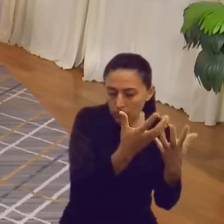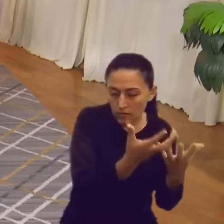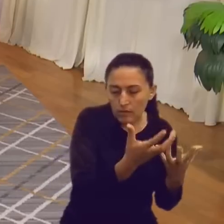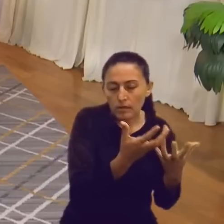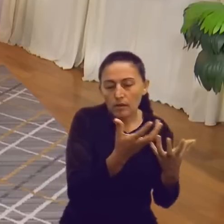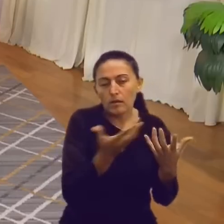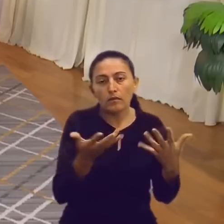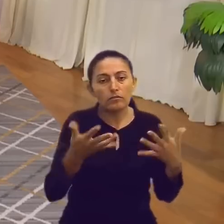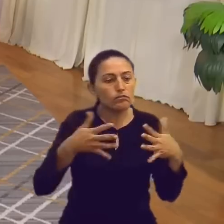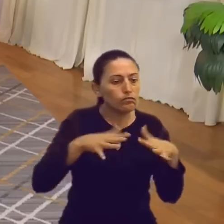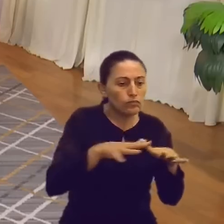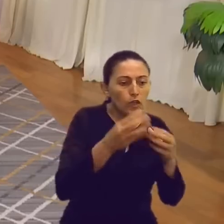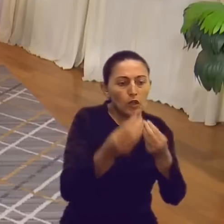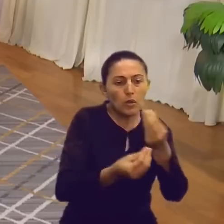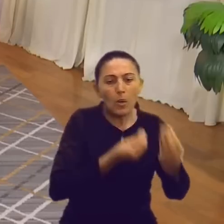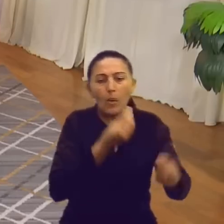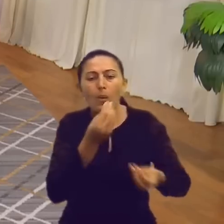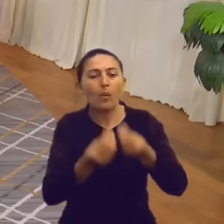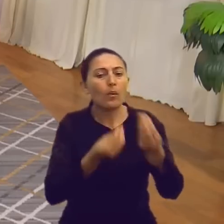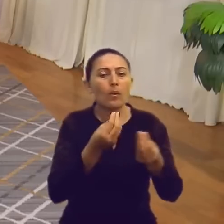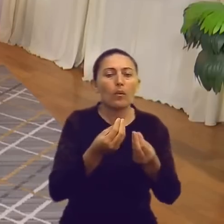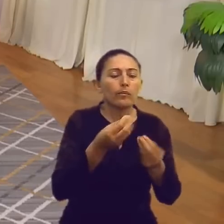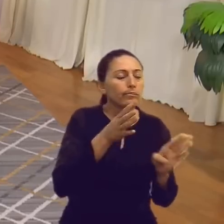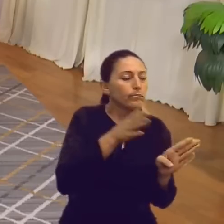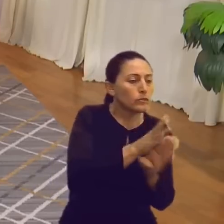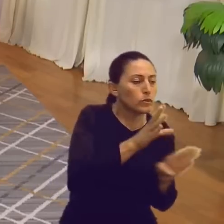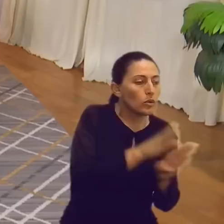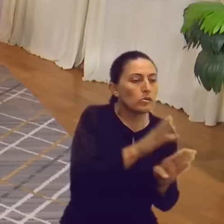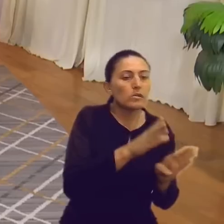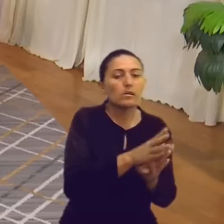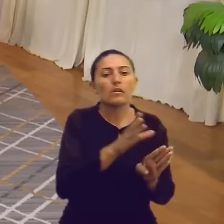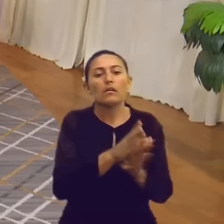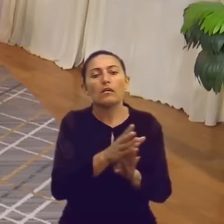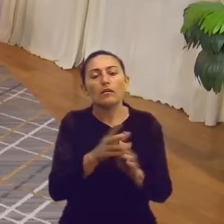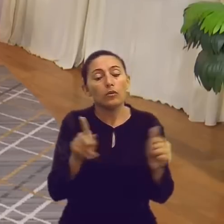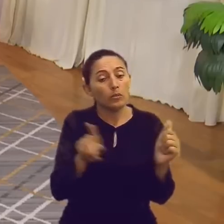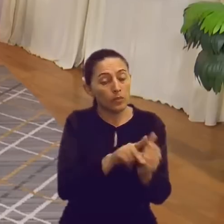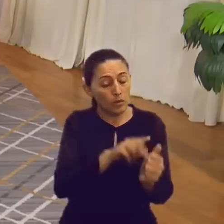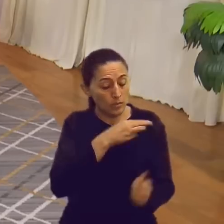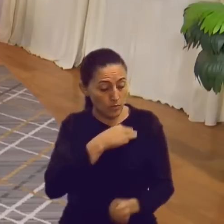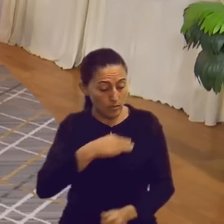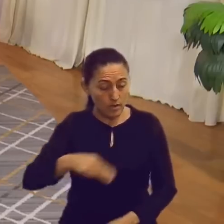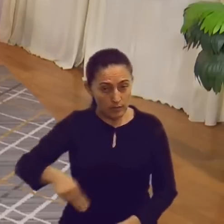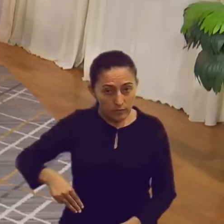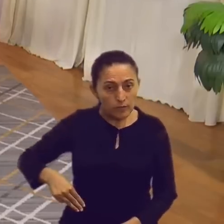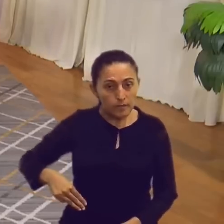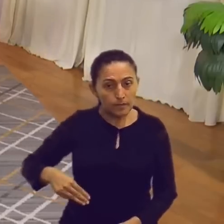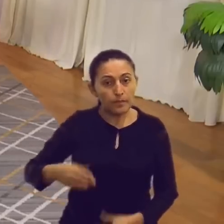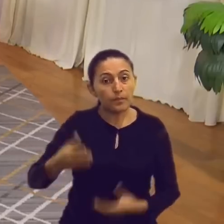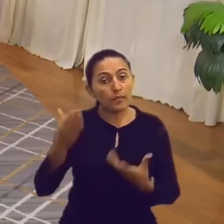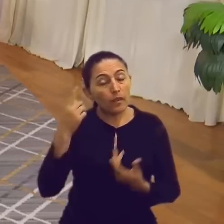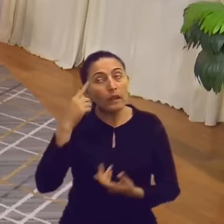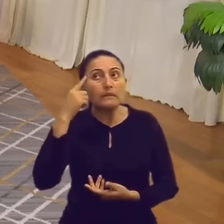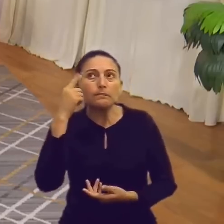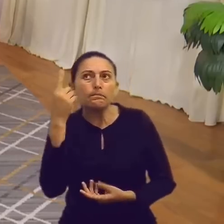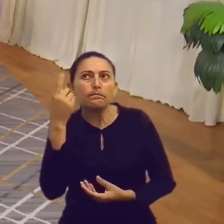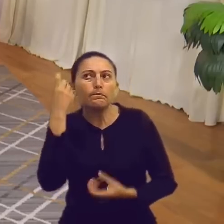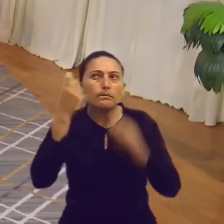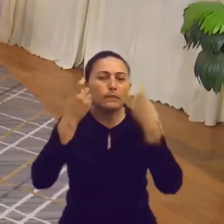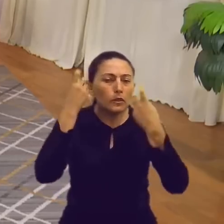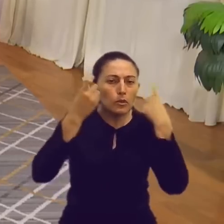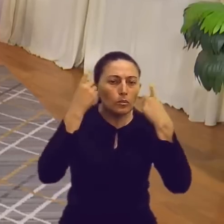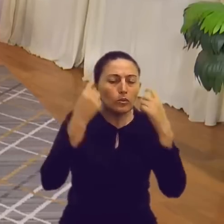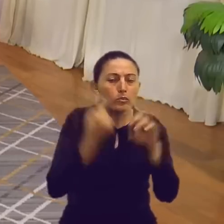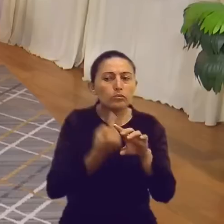dicas, né? As primeiras instruções do próprio mestre, ele preocupou-se com o que estava vindo